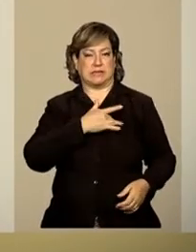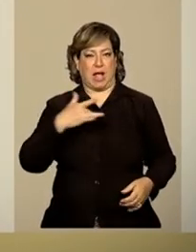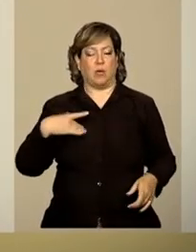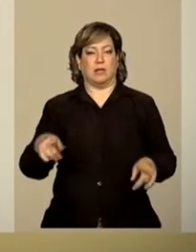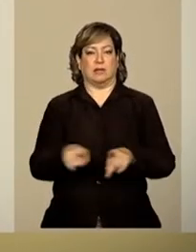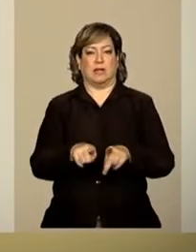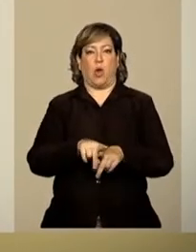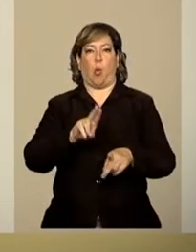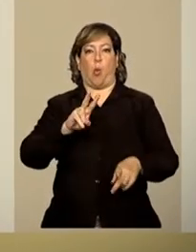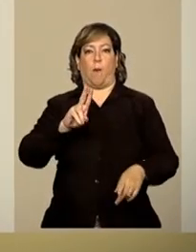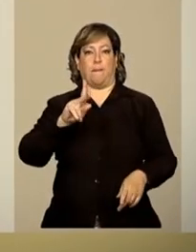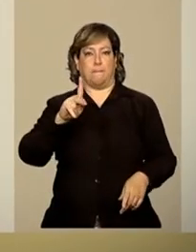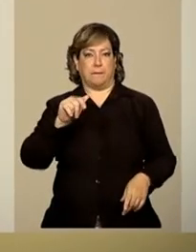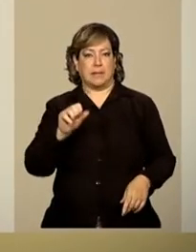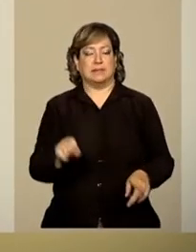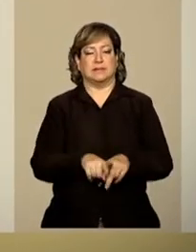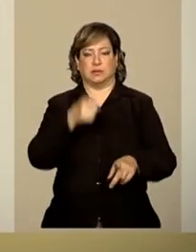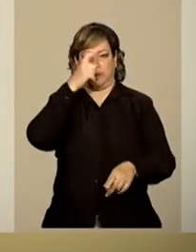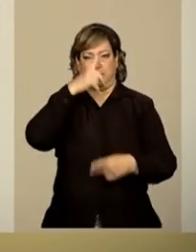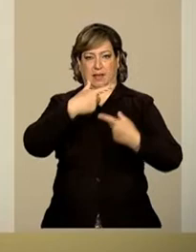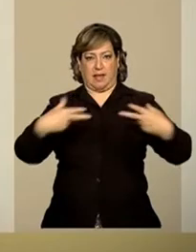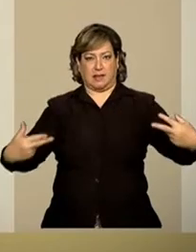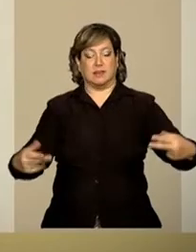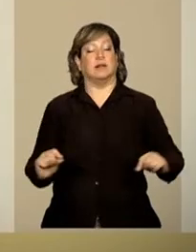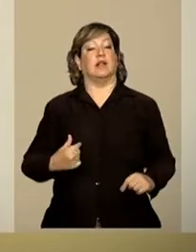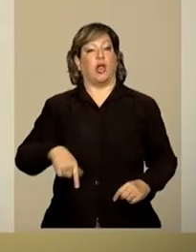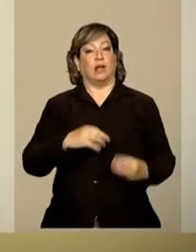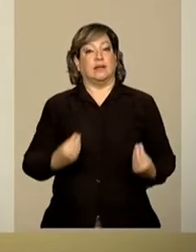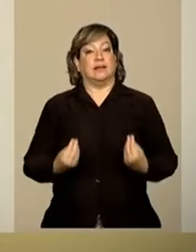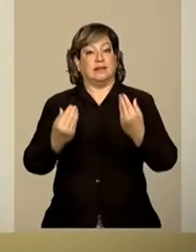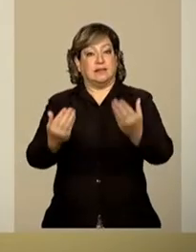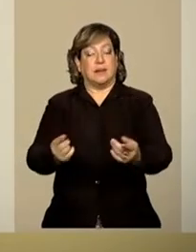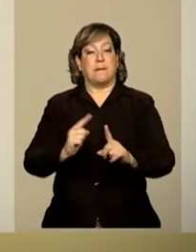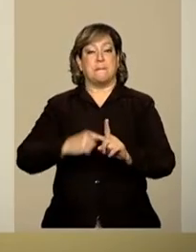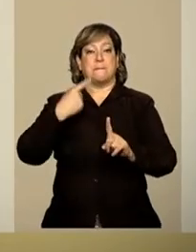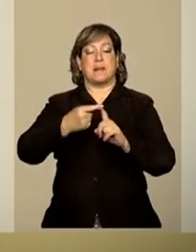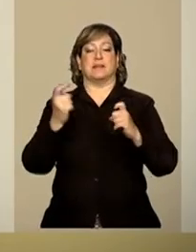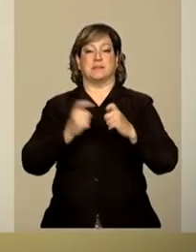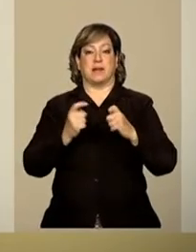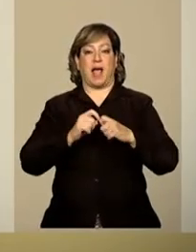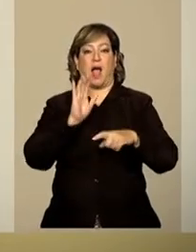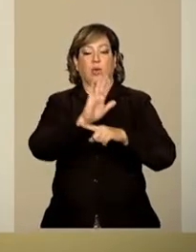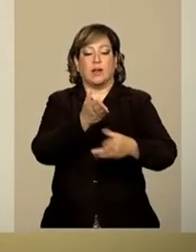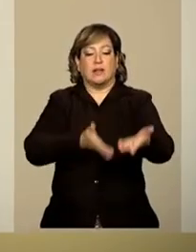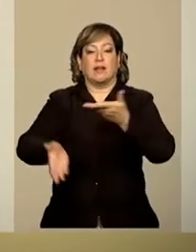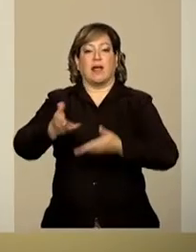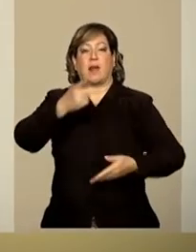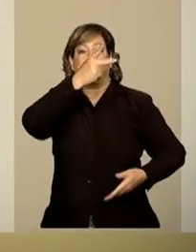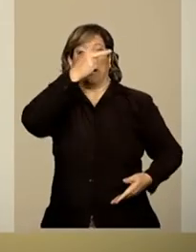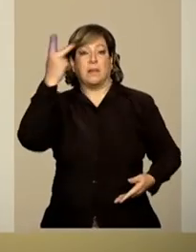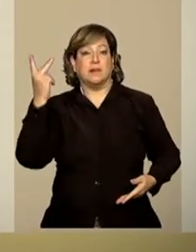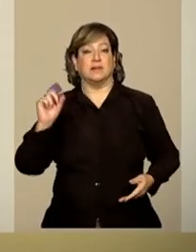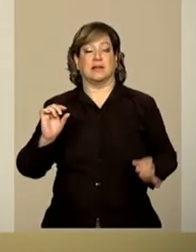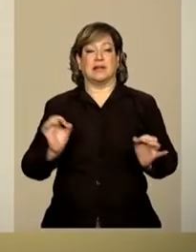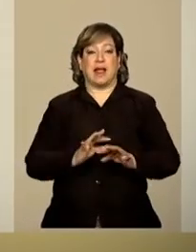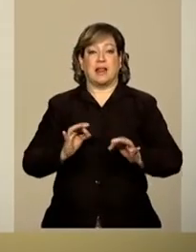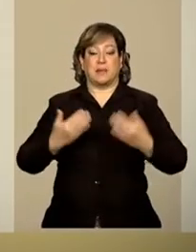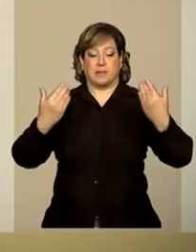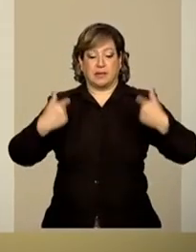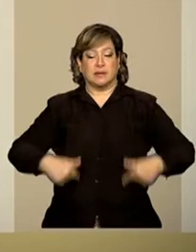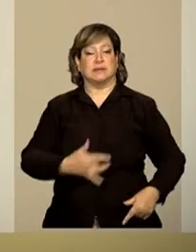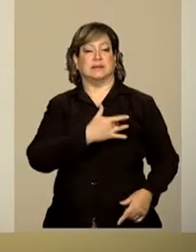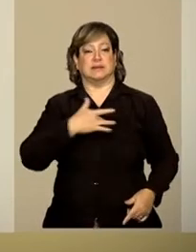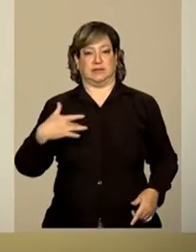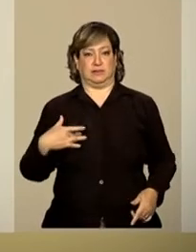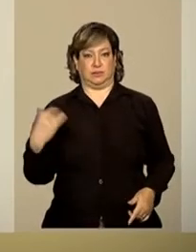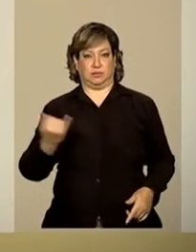hospitais segundo nós estamos levando Mais Médicos para atender e dar atenção a nossa população até